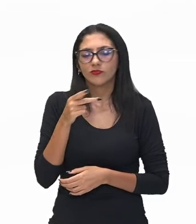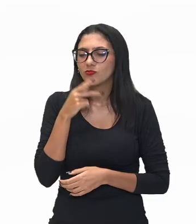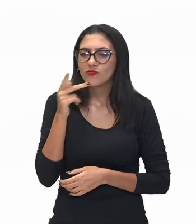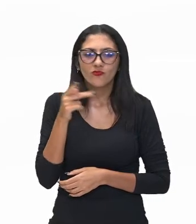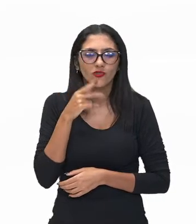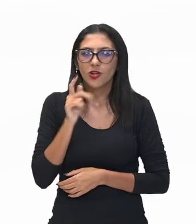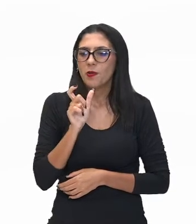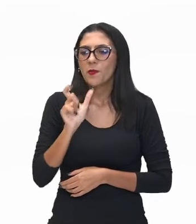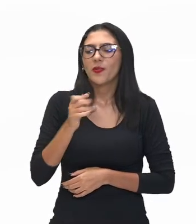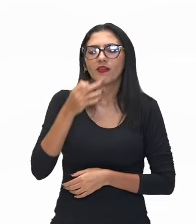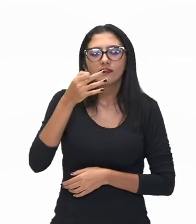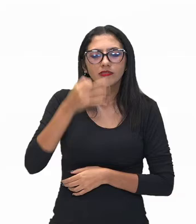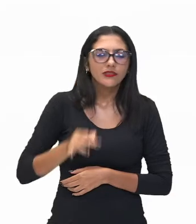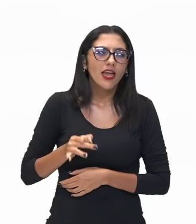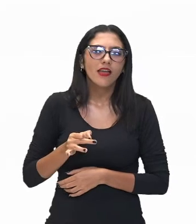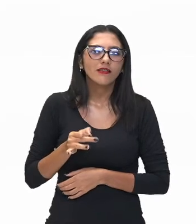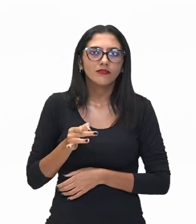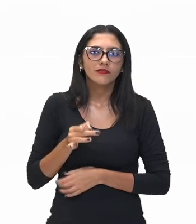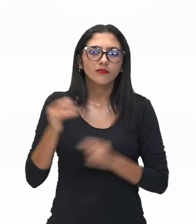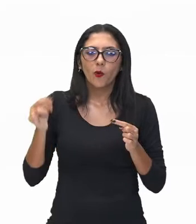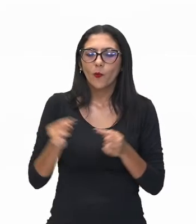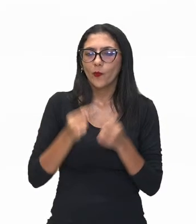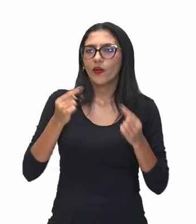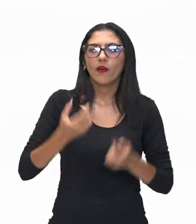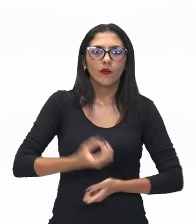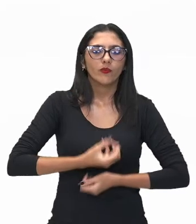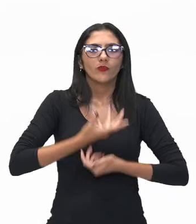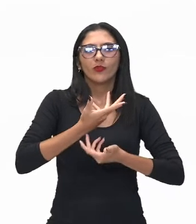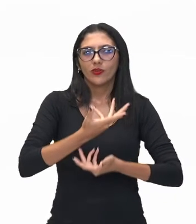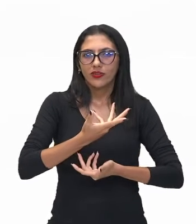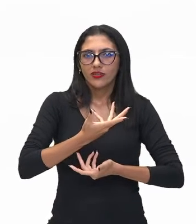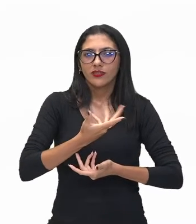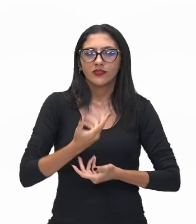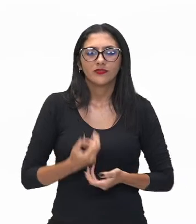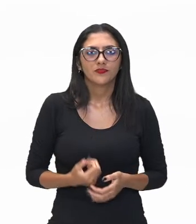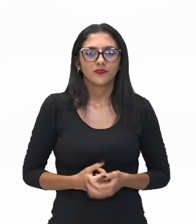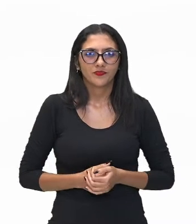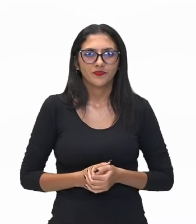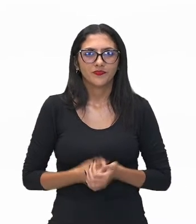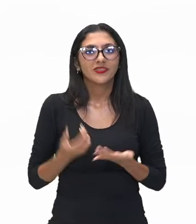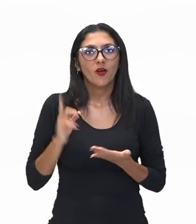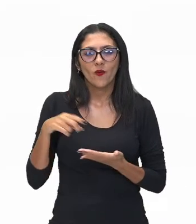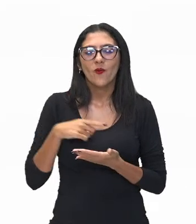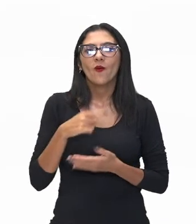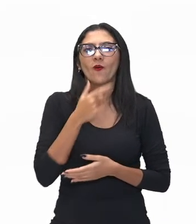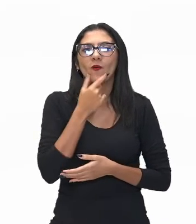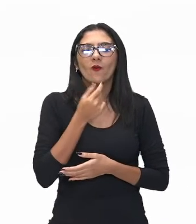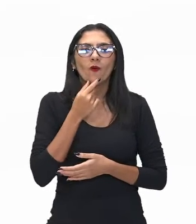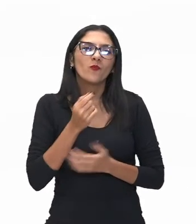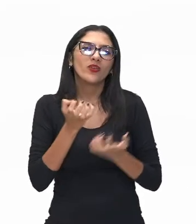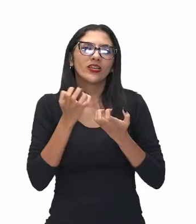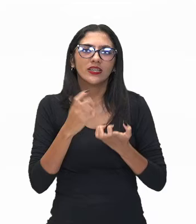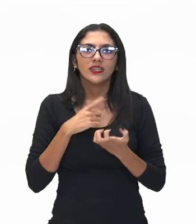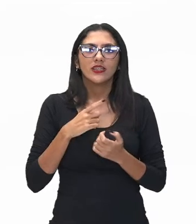o poema. Então, ele estava querendo uma palavra, né, que